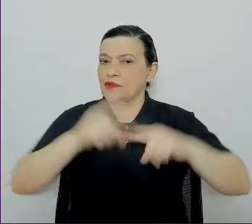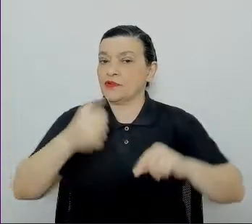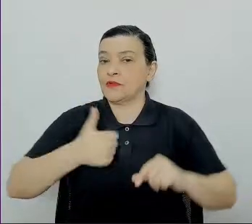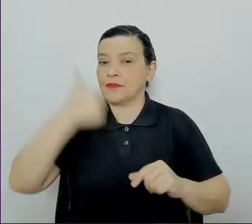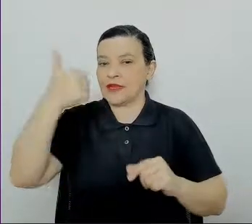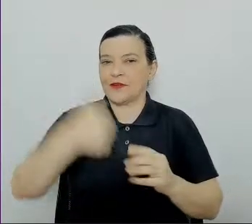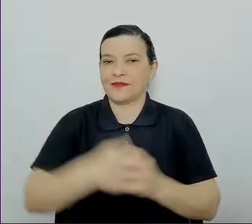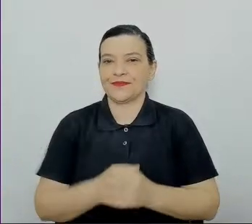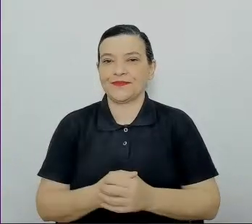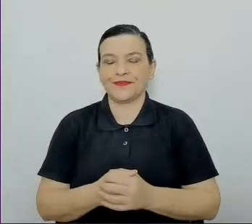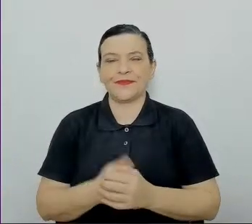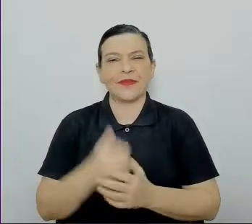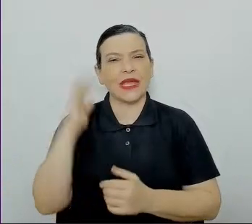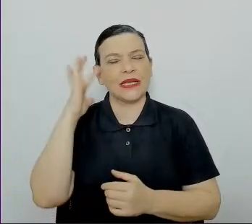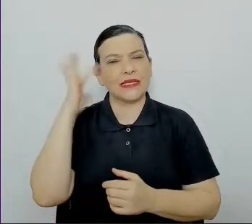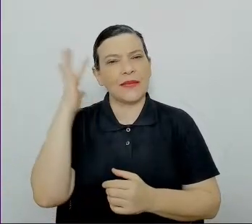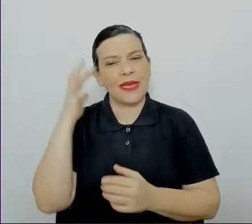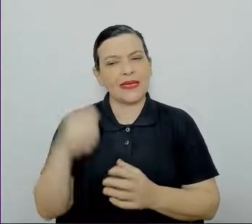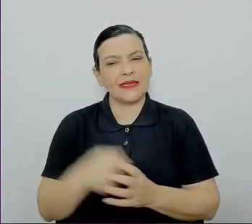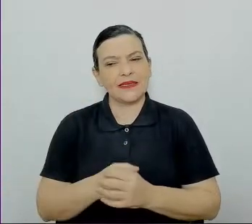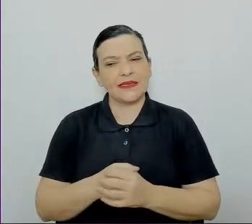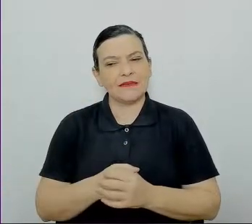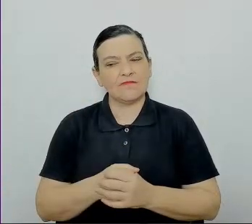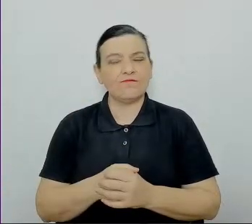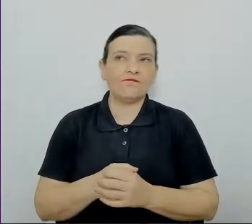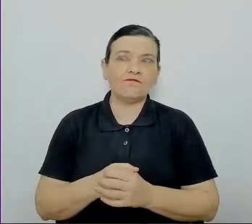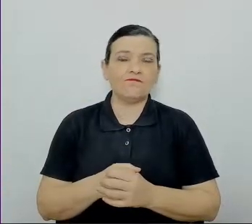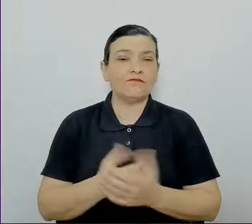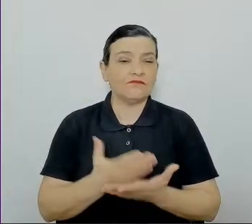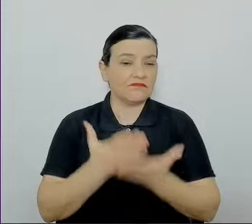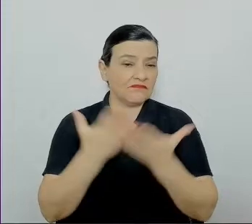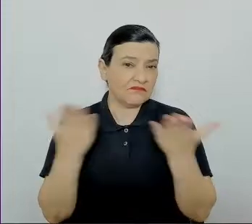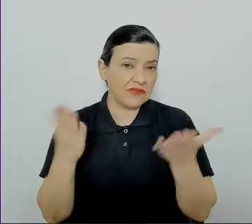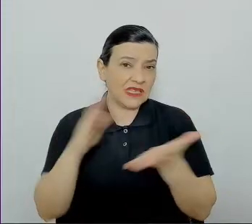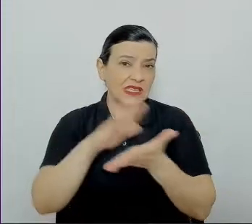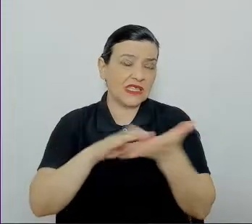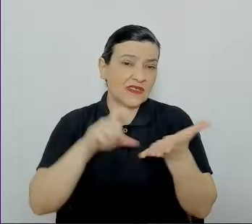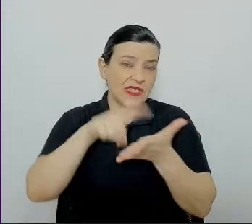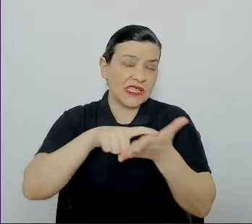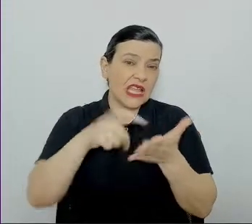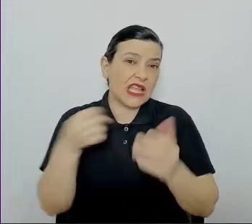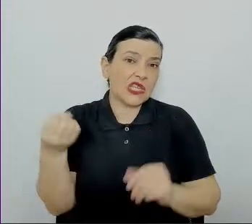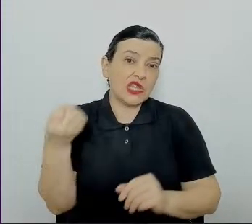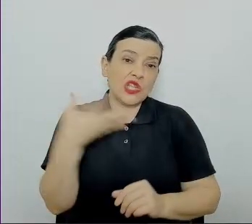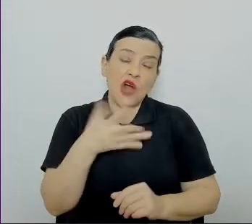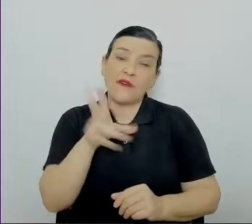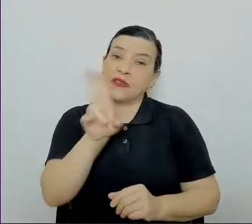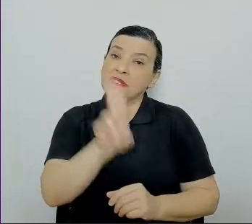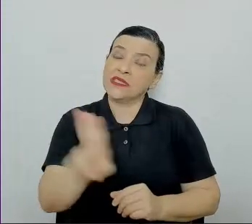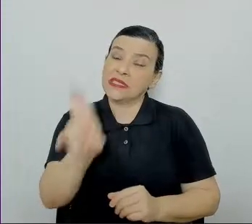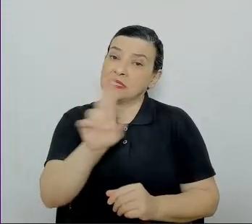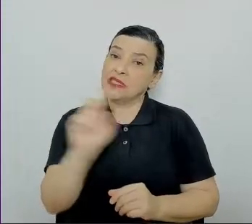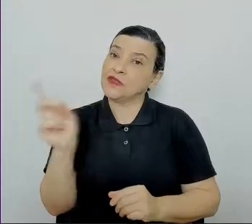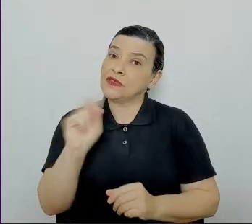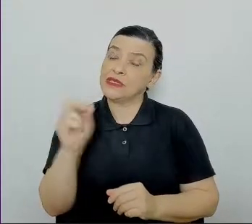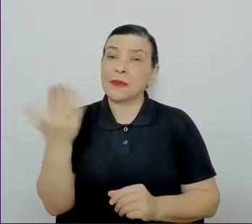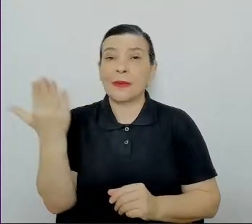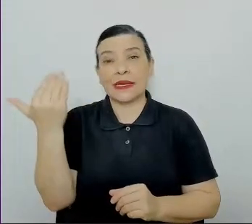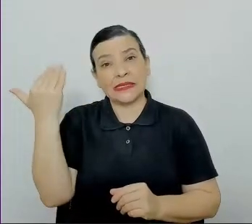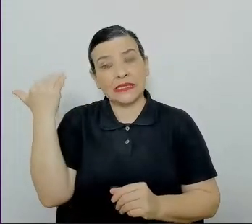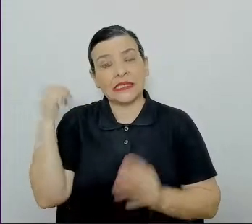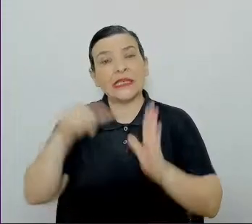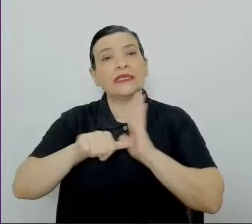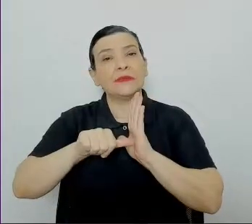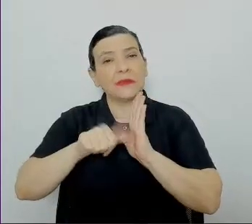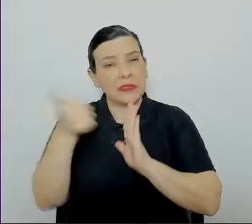E aí você pensa assim, no pior cenário, essas funcionalidades novas, elas não vão ser usadas, mas as antigas, as primeiras, vão continuar ali sendo